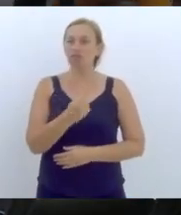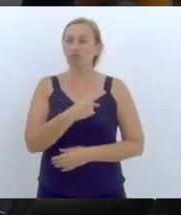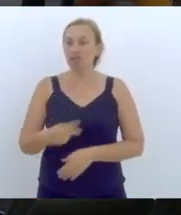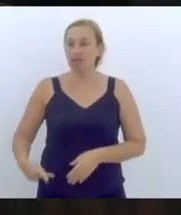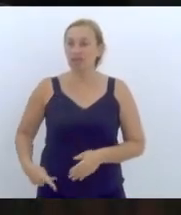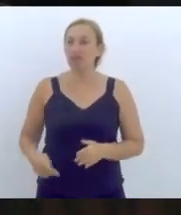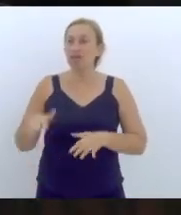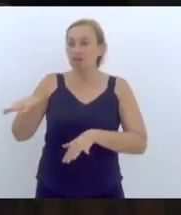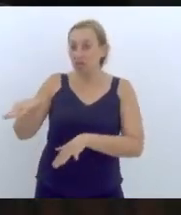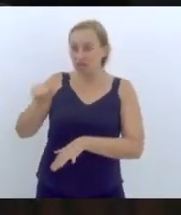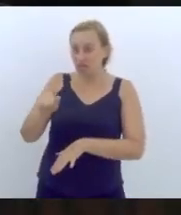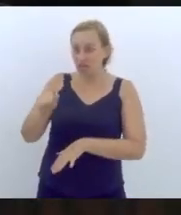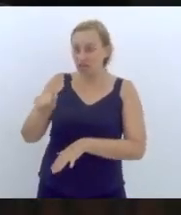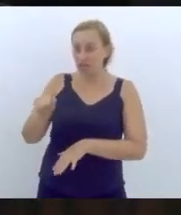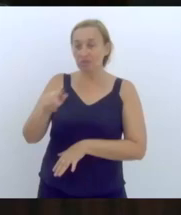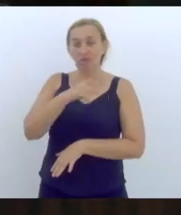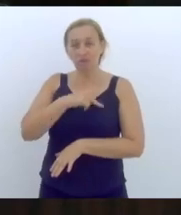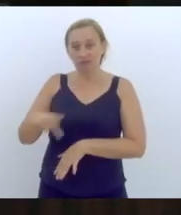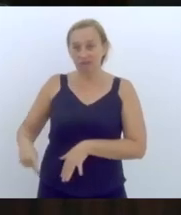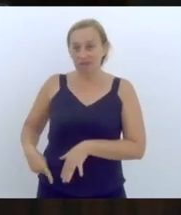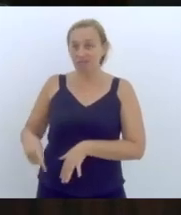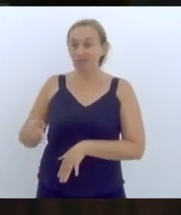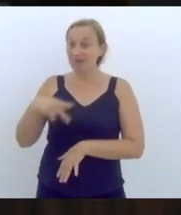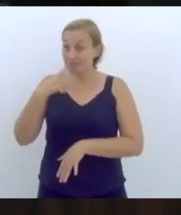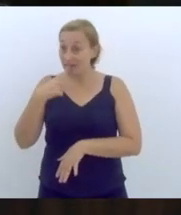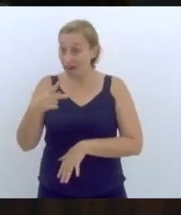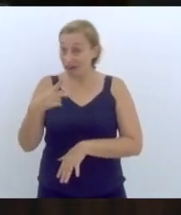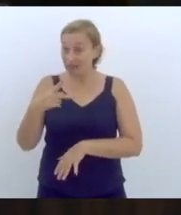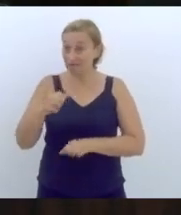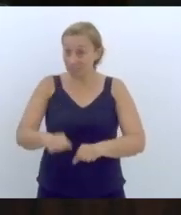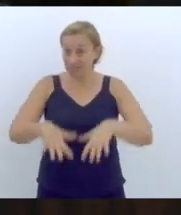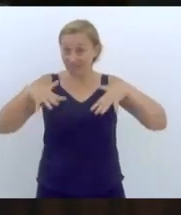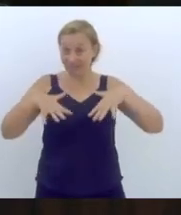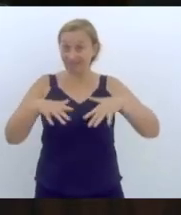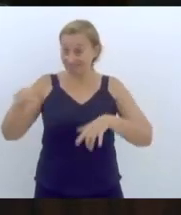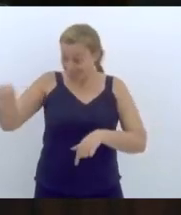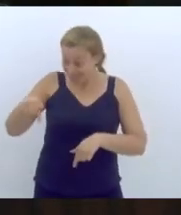a presidenta, Vossa Excelência, para emitir o parecer de plenário.